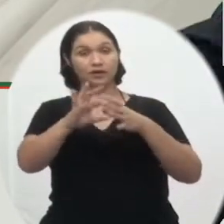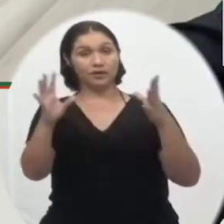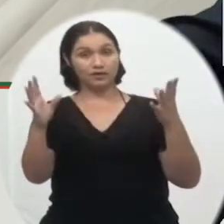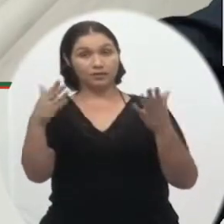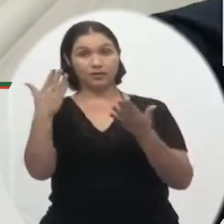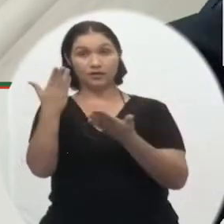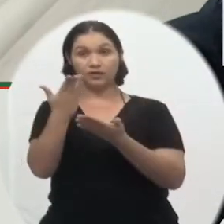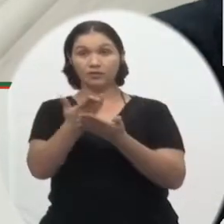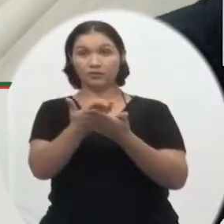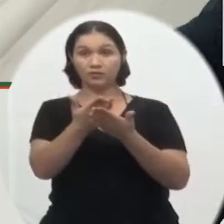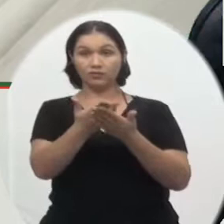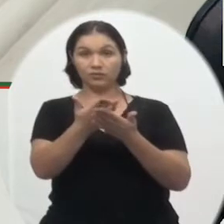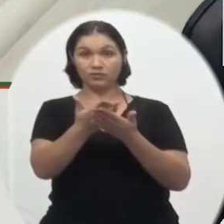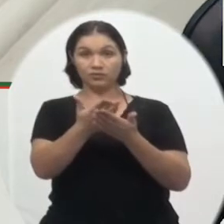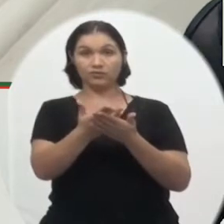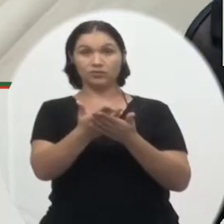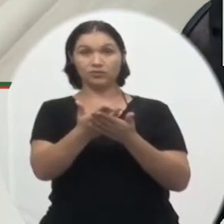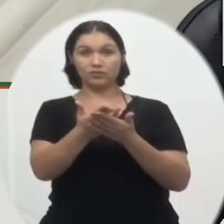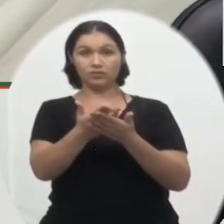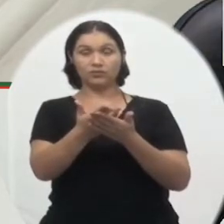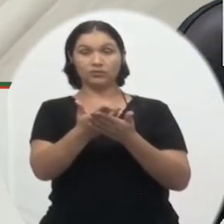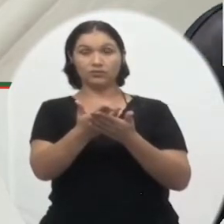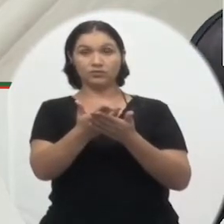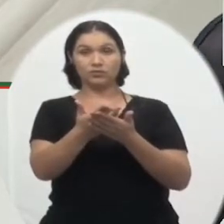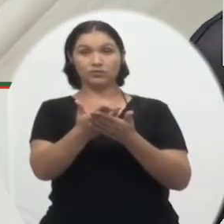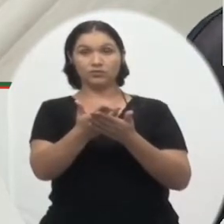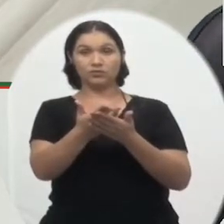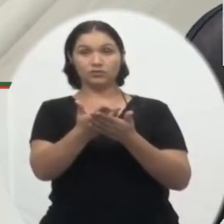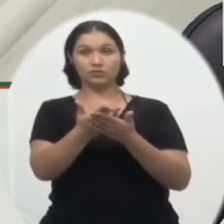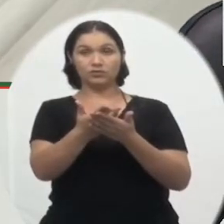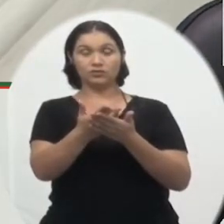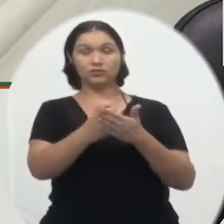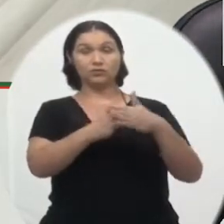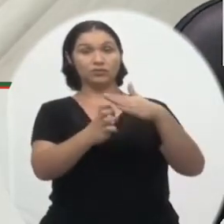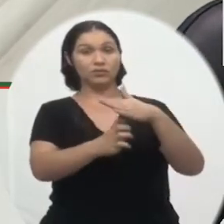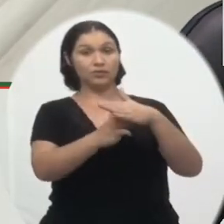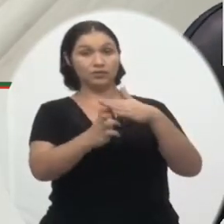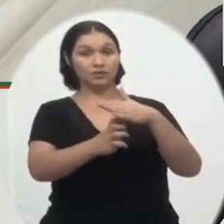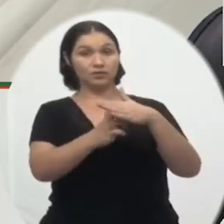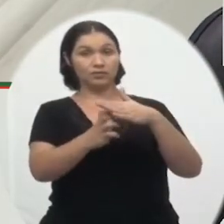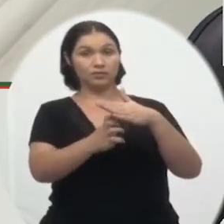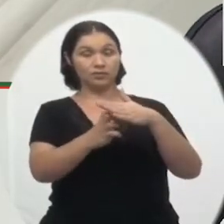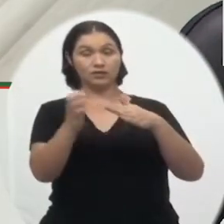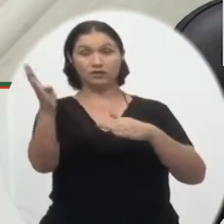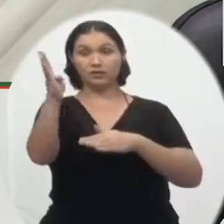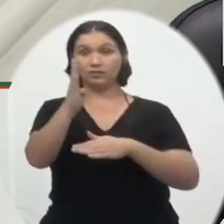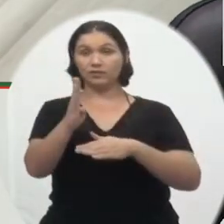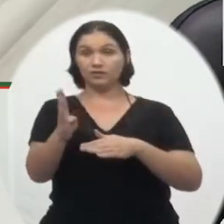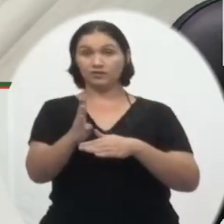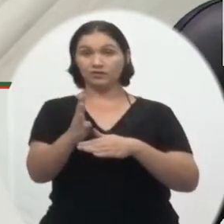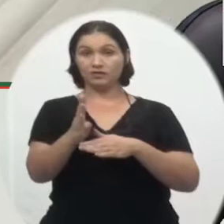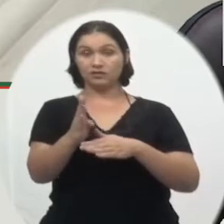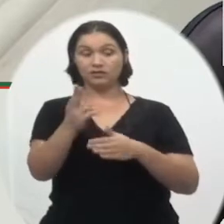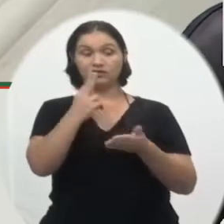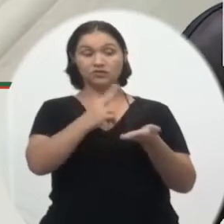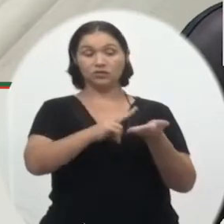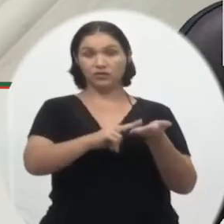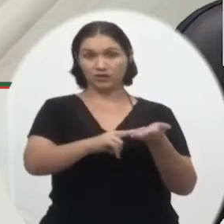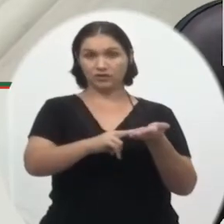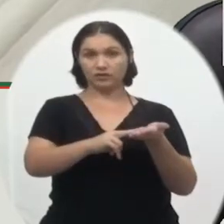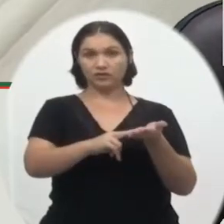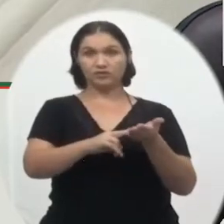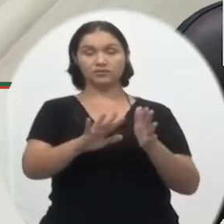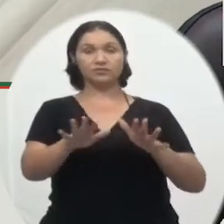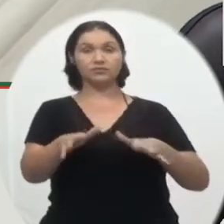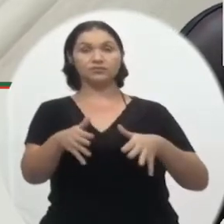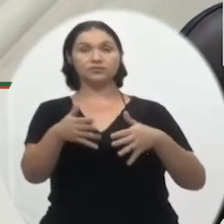da empresa brasileira de Correios e Telégrafos. A minha vinda, portanto, não é oficial pela empresa, é como um dos